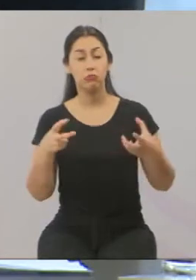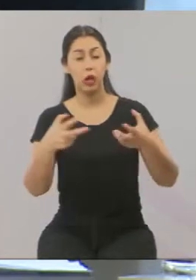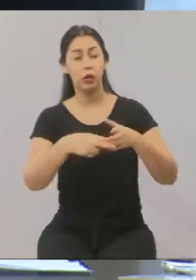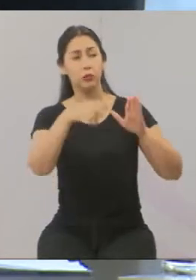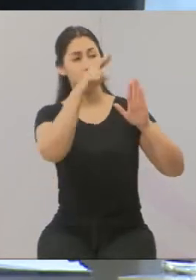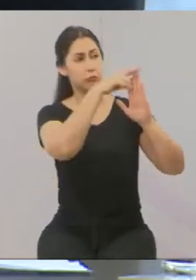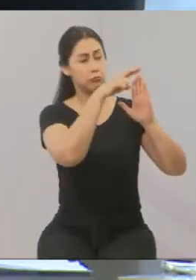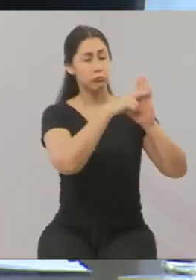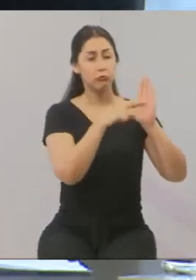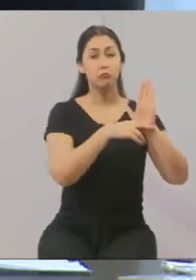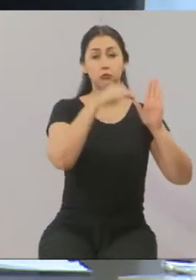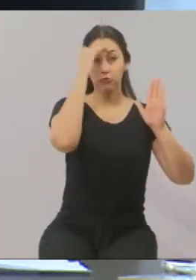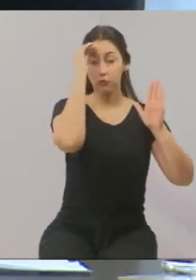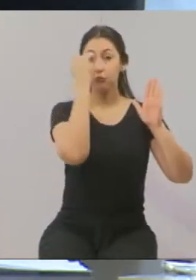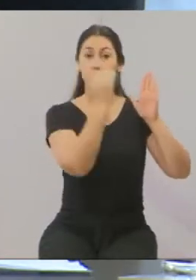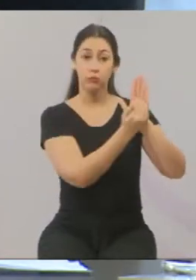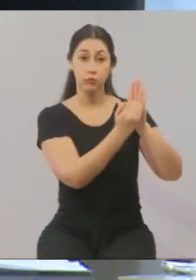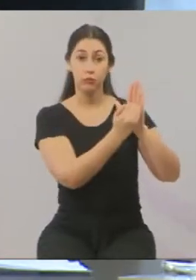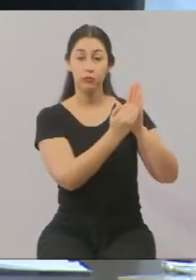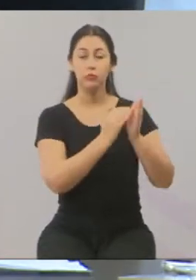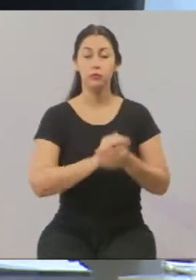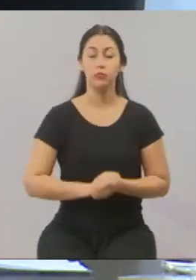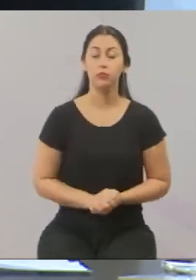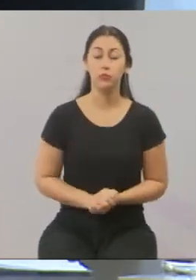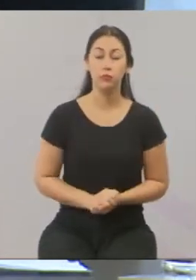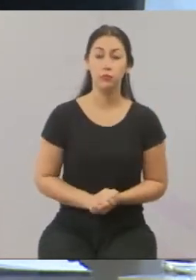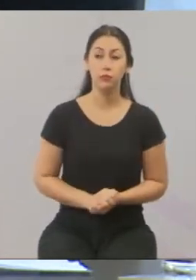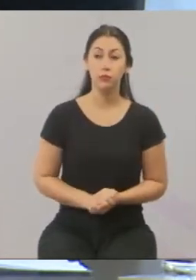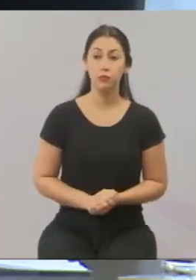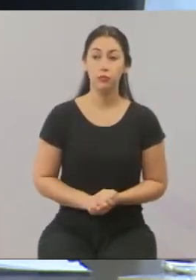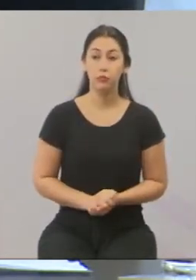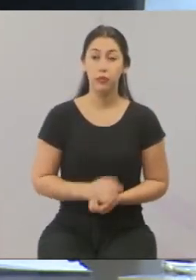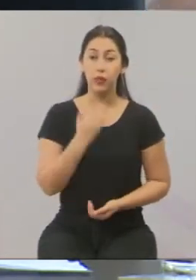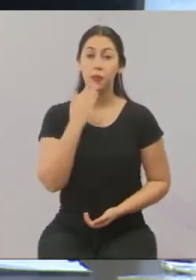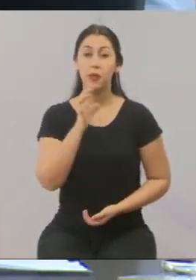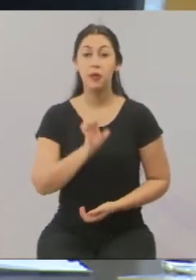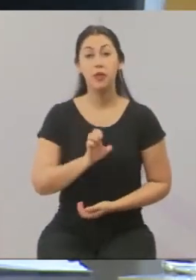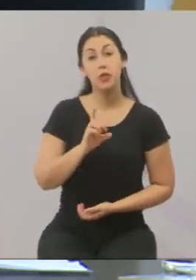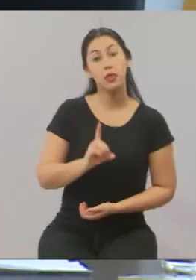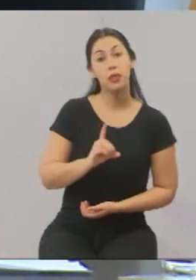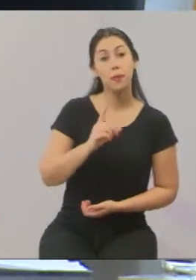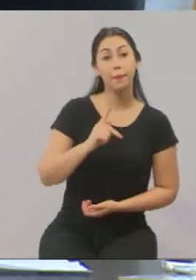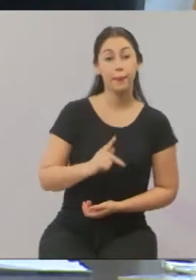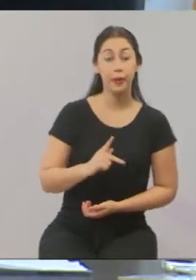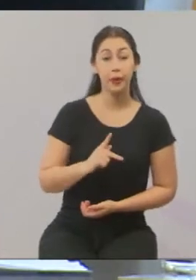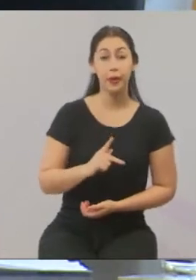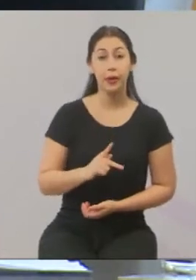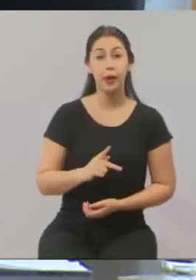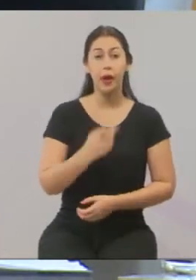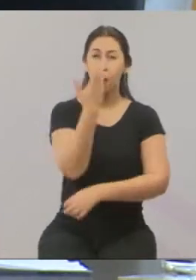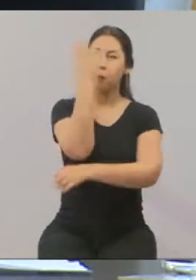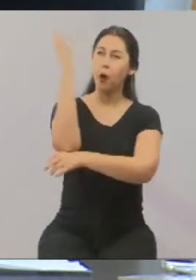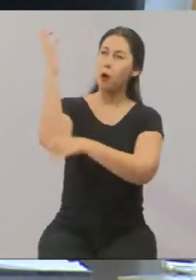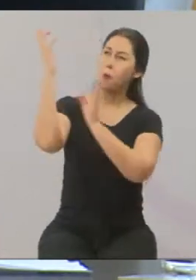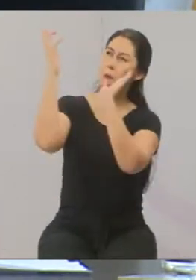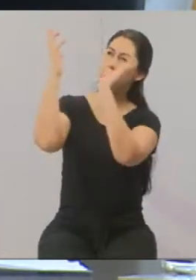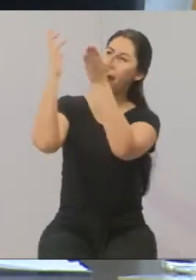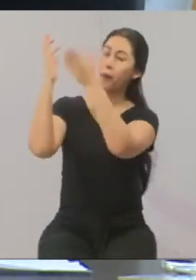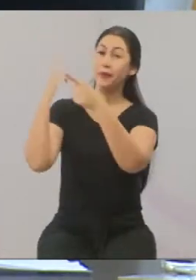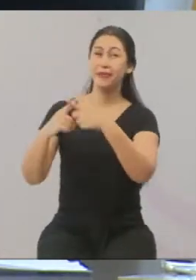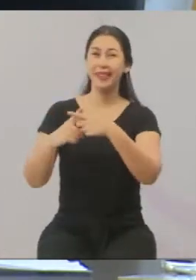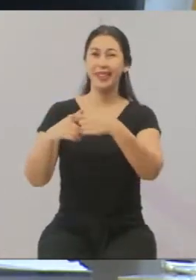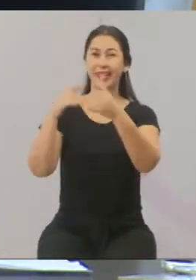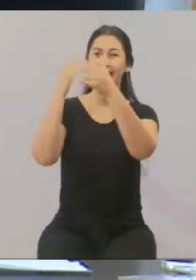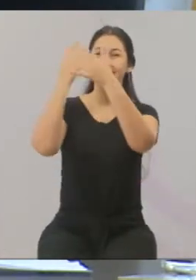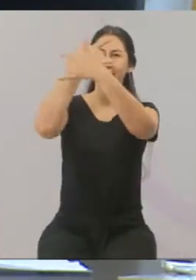ouvido e aprovado pelo egrégio plenário, cumpridas as formalidades regimentais, seja oficiado a EDP, solicitando a poda de árvore cujos lugares se entrelaça a